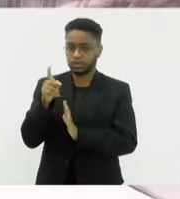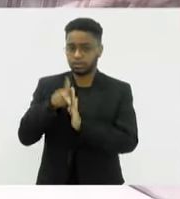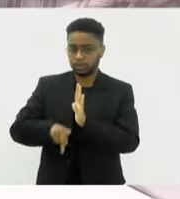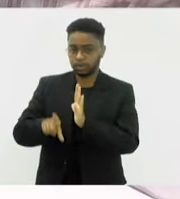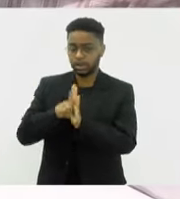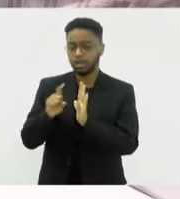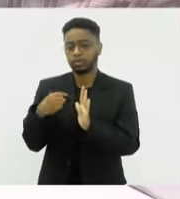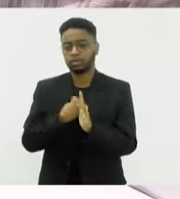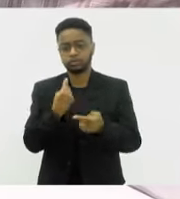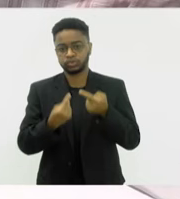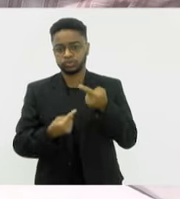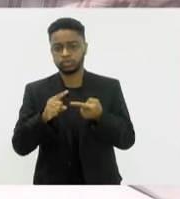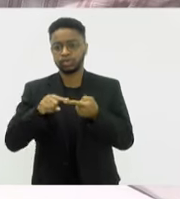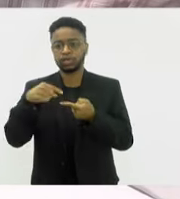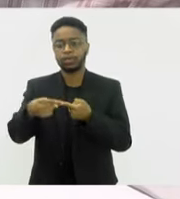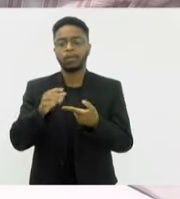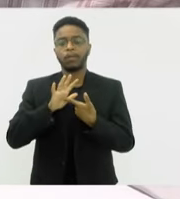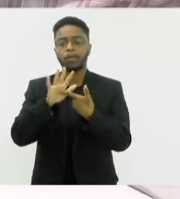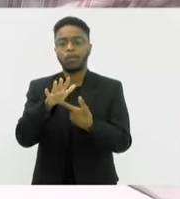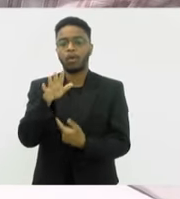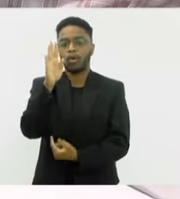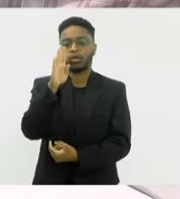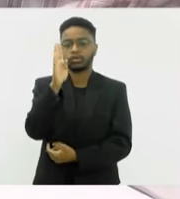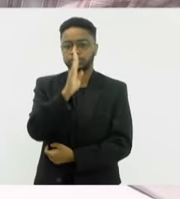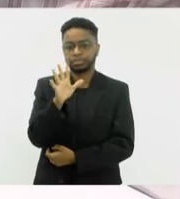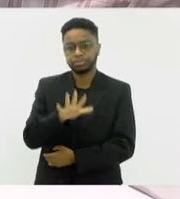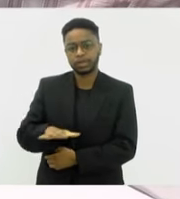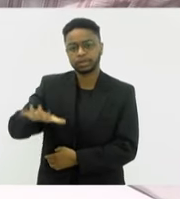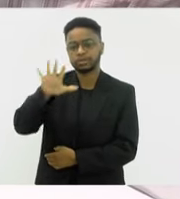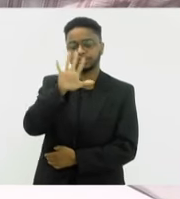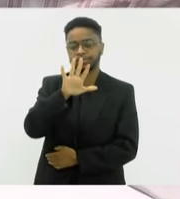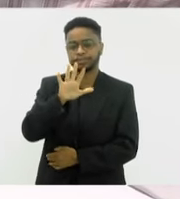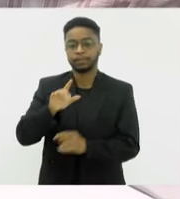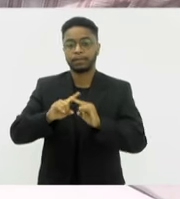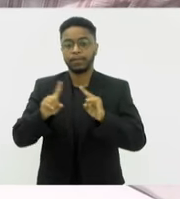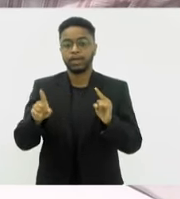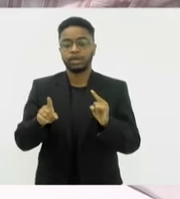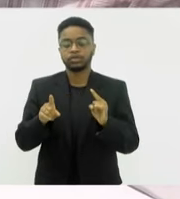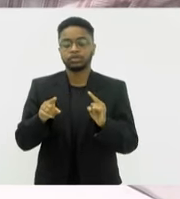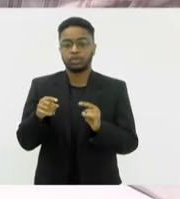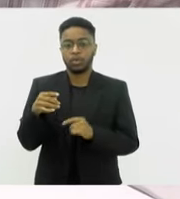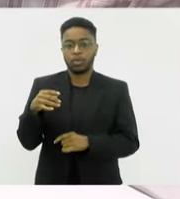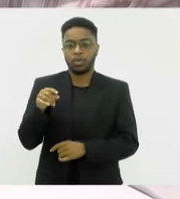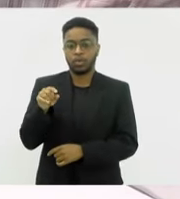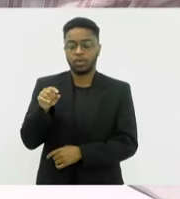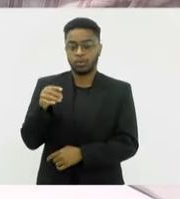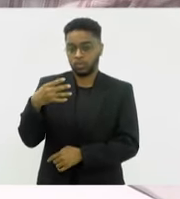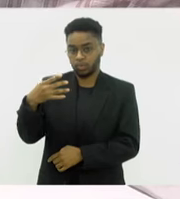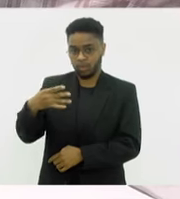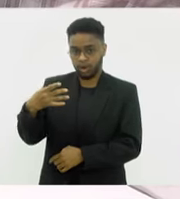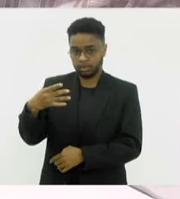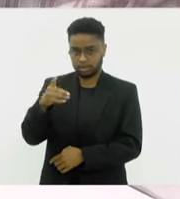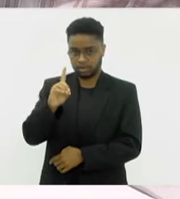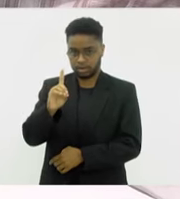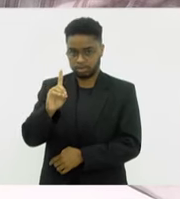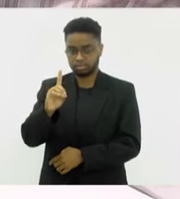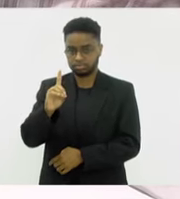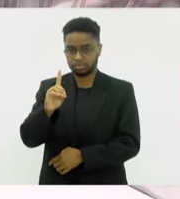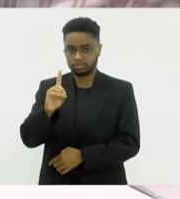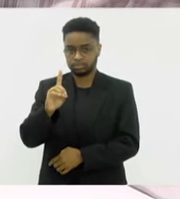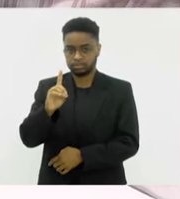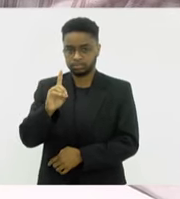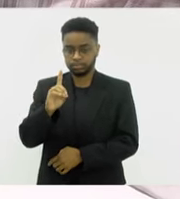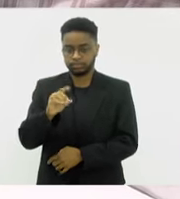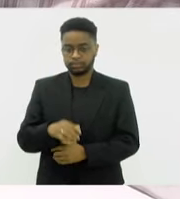Vossa Excelência vai apresentar a nível nacional. Nesse ponto 4, no D,